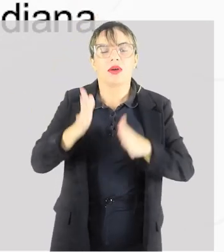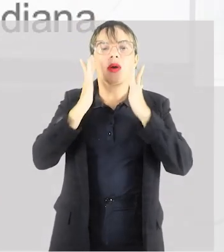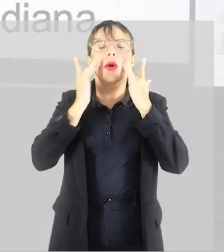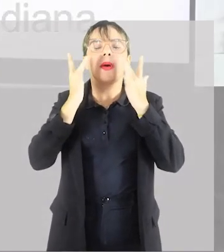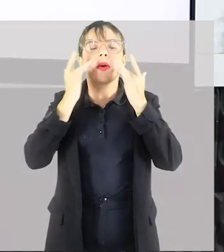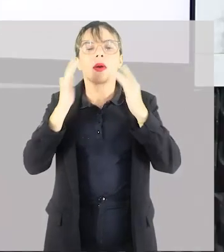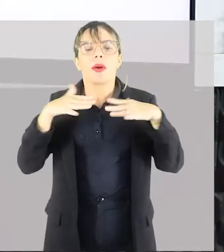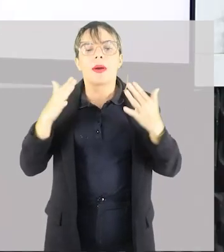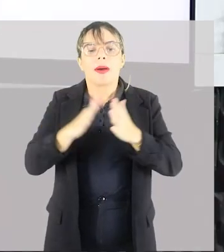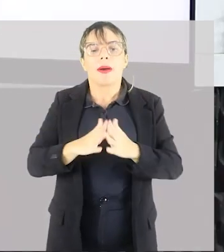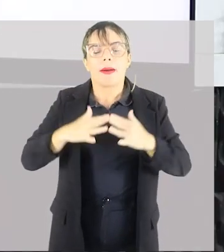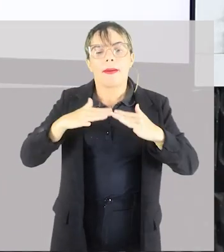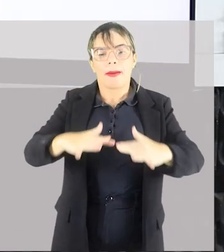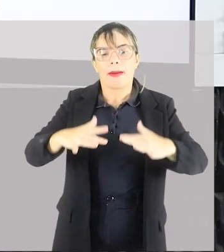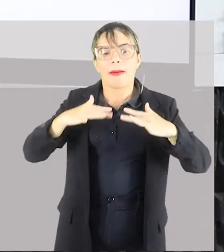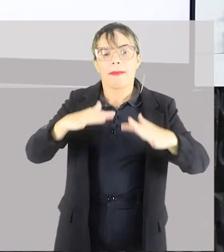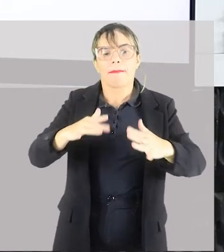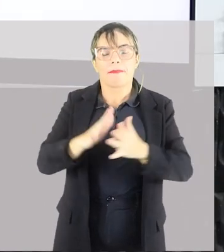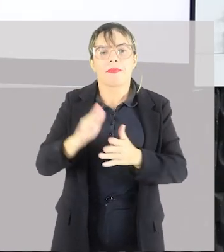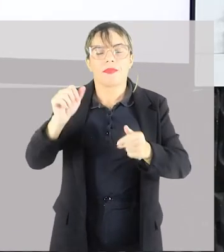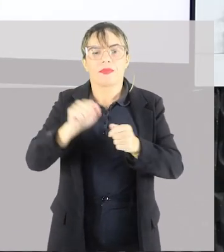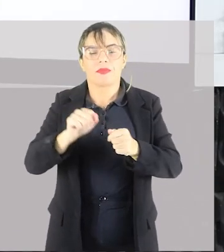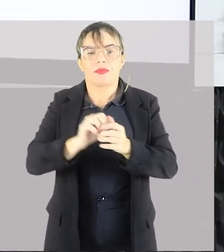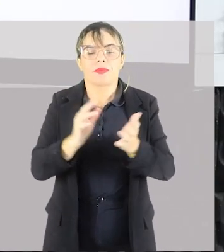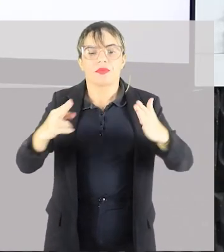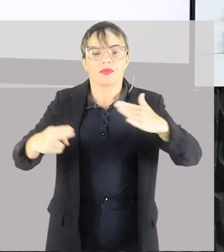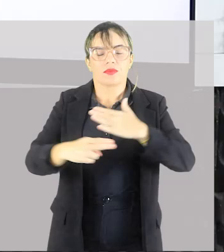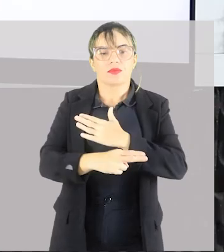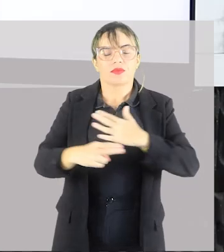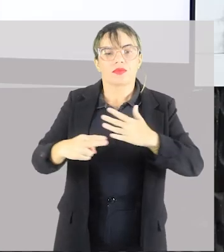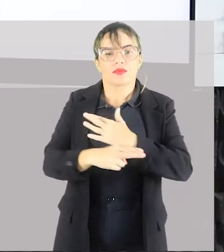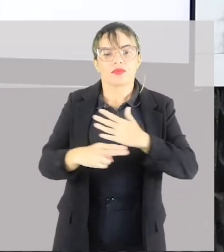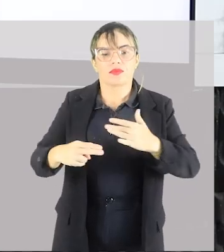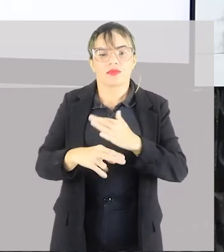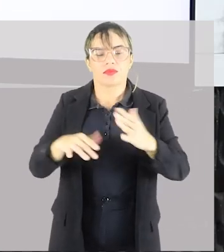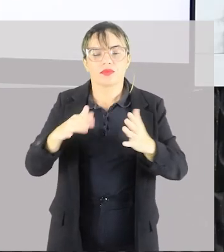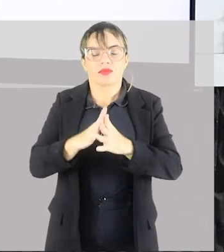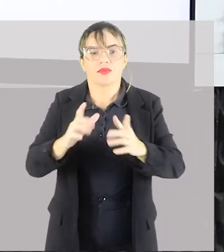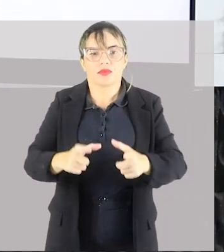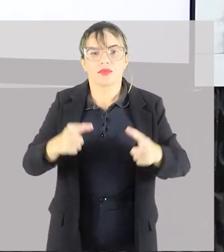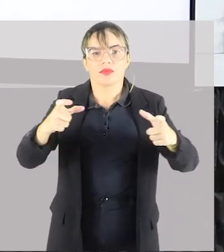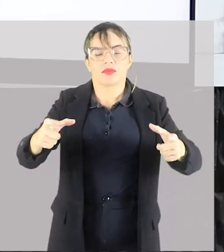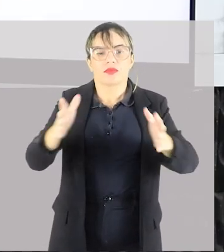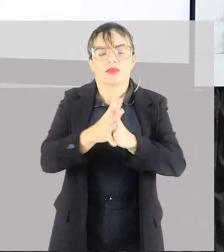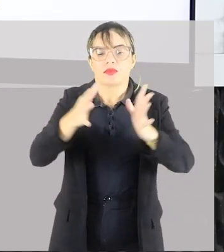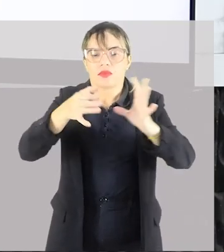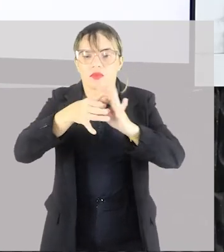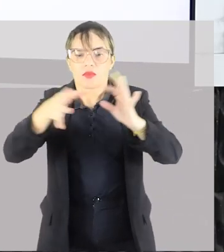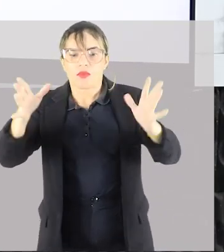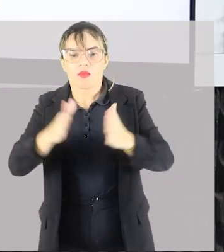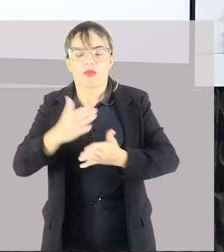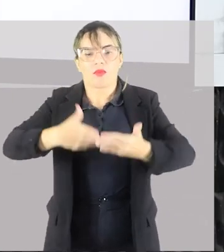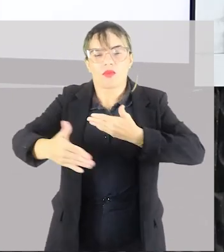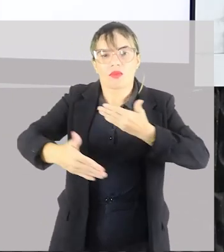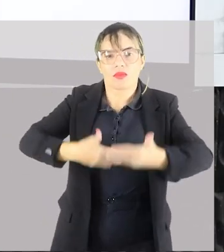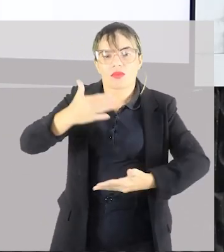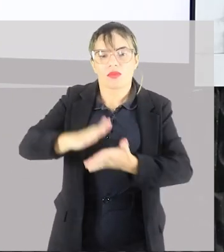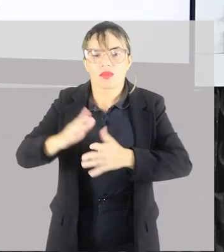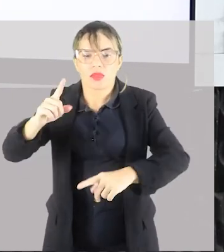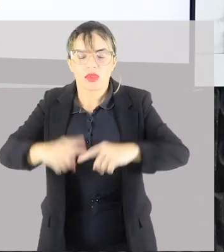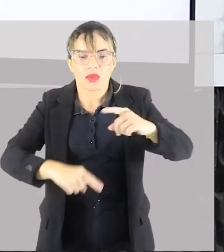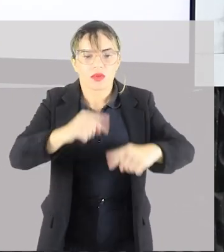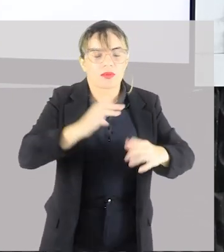artística, ela é uma manifestação que normalmente é feita em zonas urbanas ou a espaços abertos. A interação de um objeto artístico em um